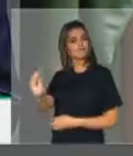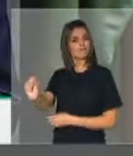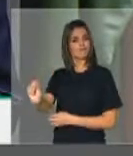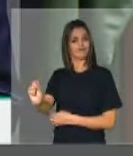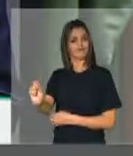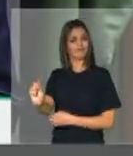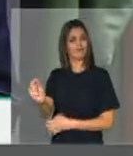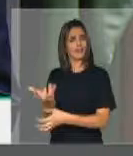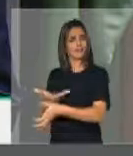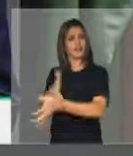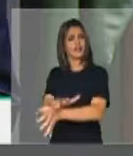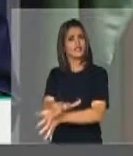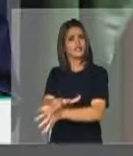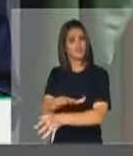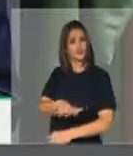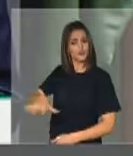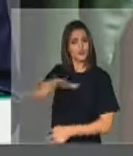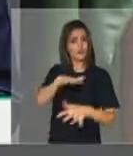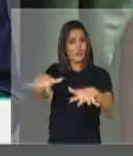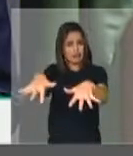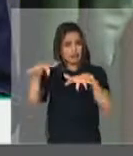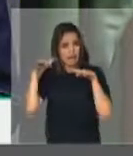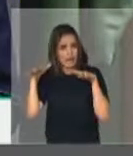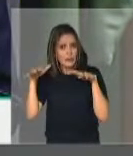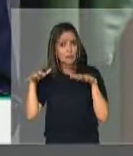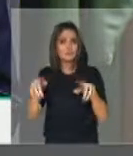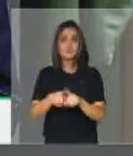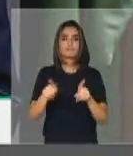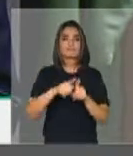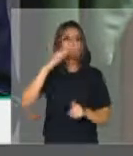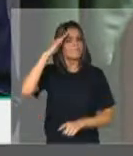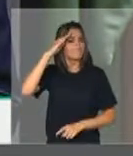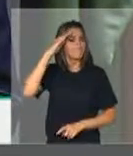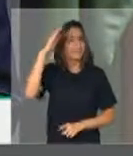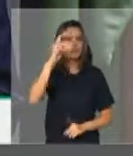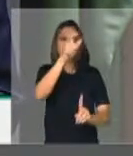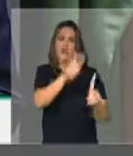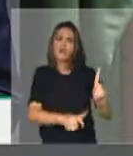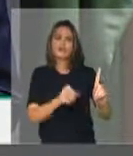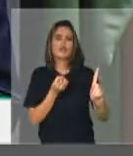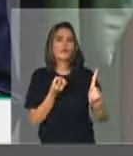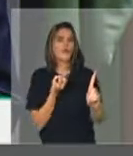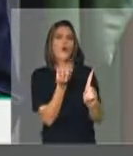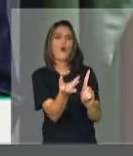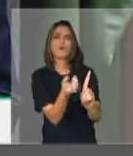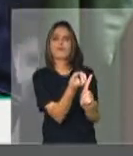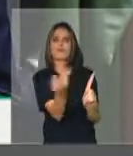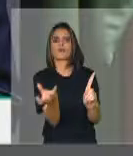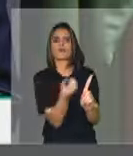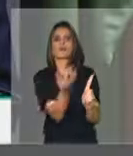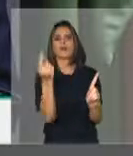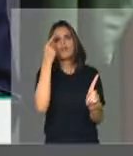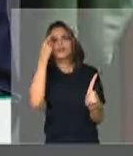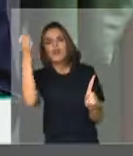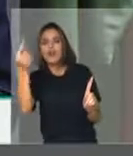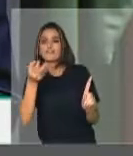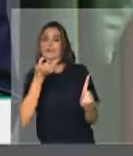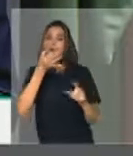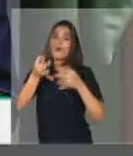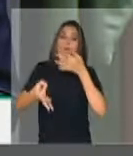vazio nos espaços físicos e principalmente na contribuição de ideias e